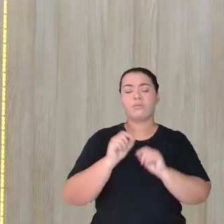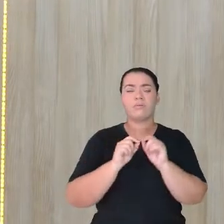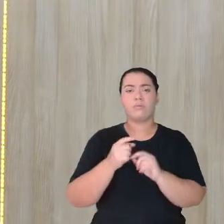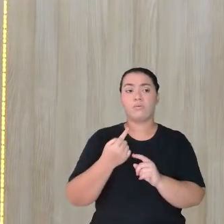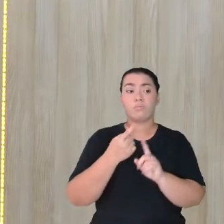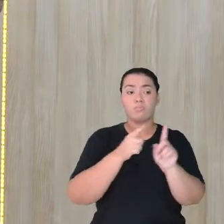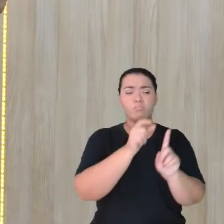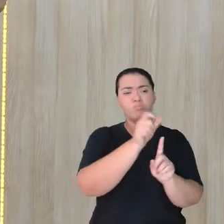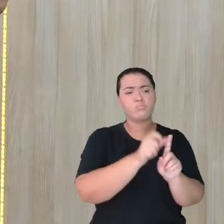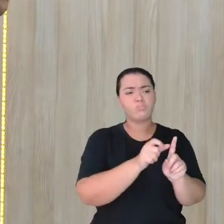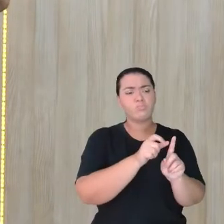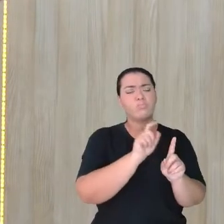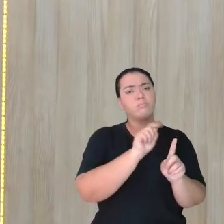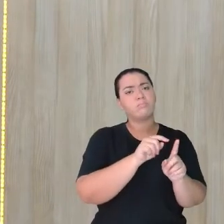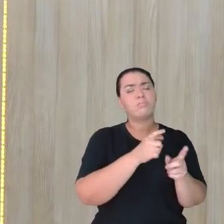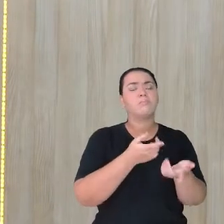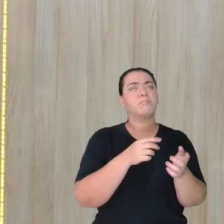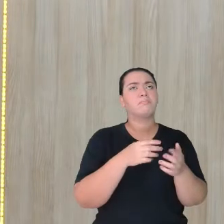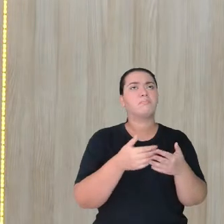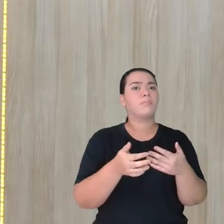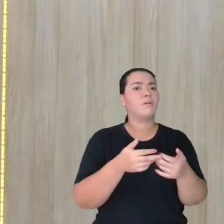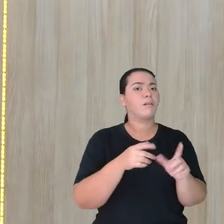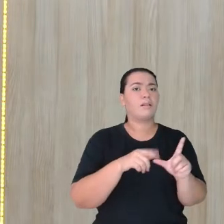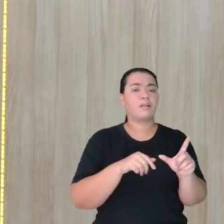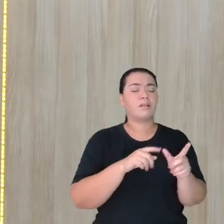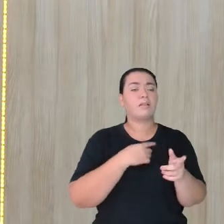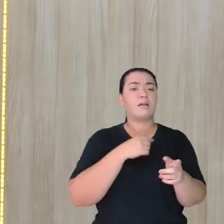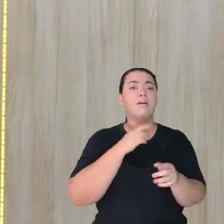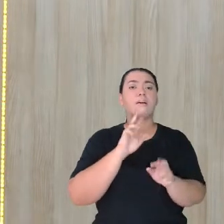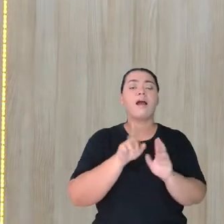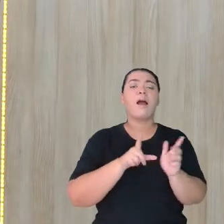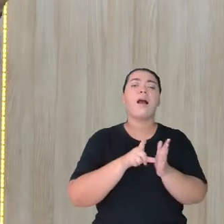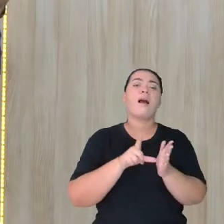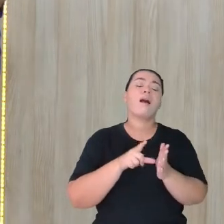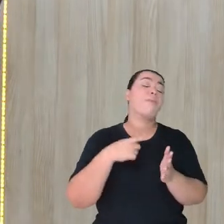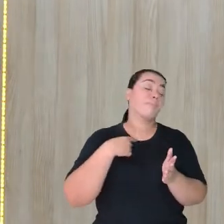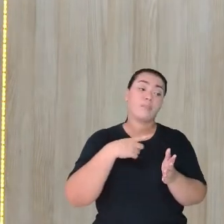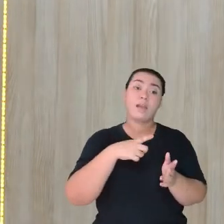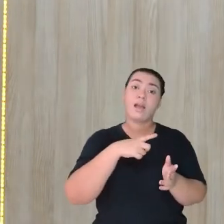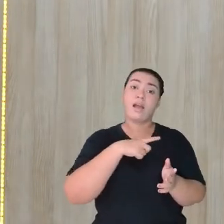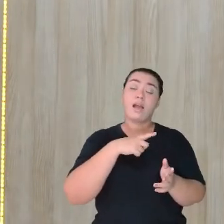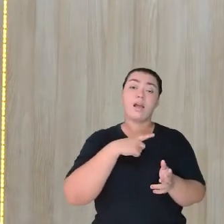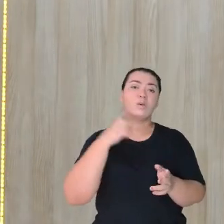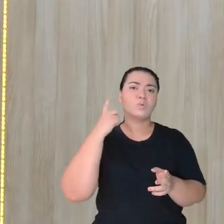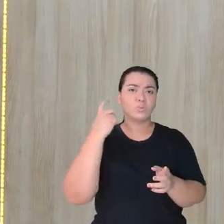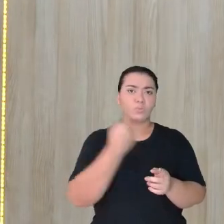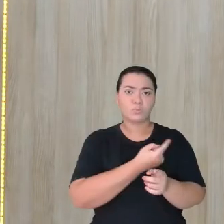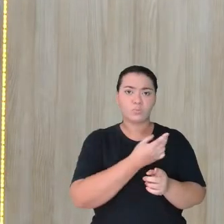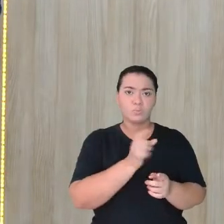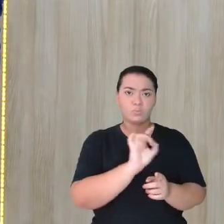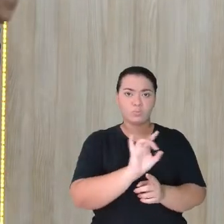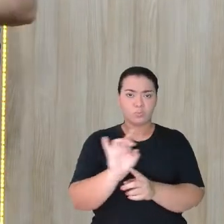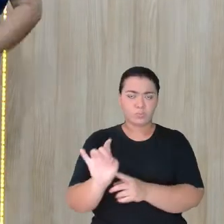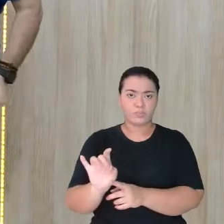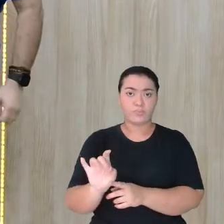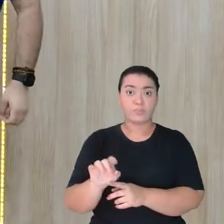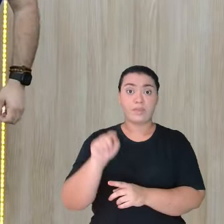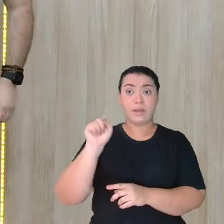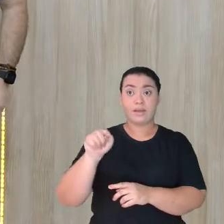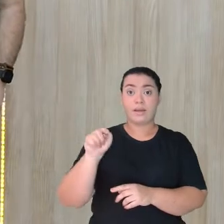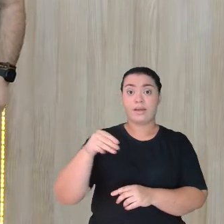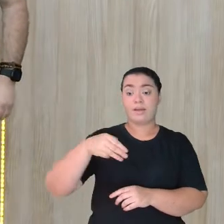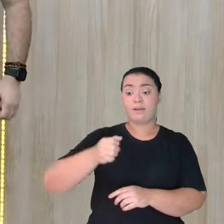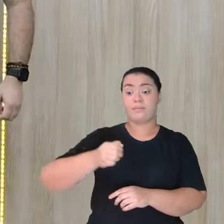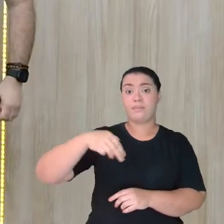som, certo? Que você vai utilizar ao falar. No caso aqui do mandarim, certo? Você